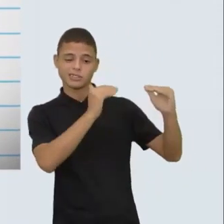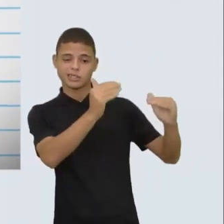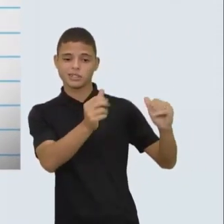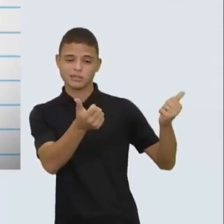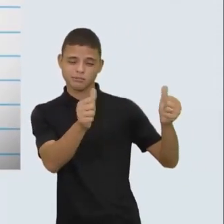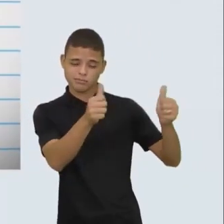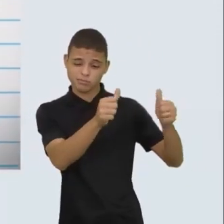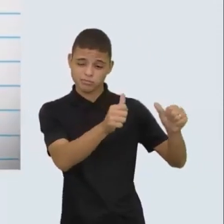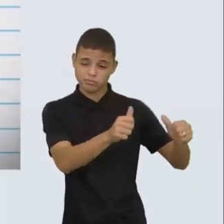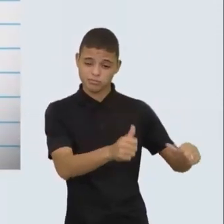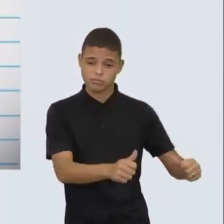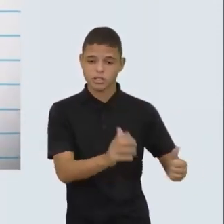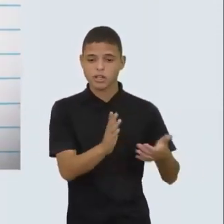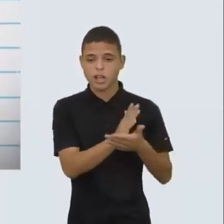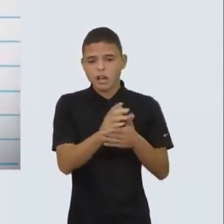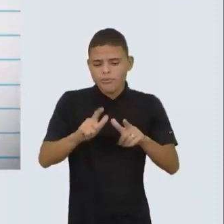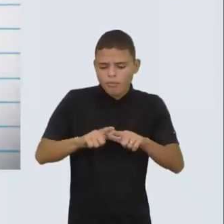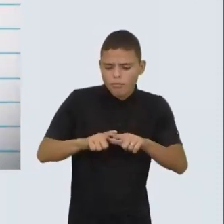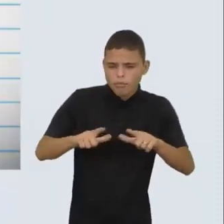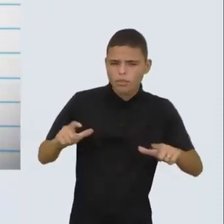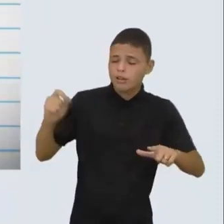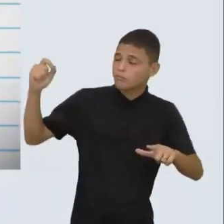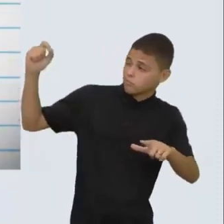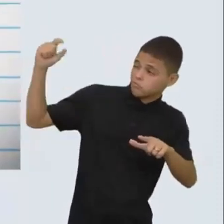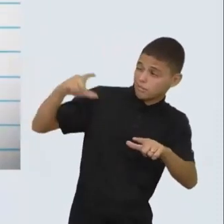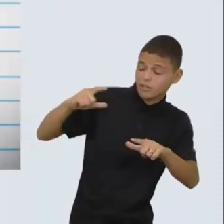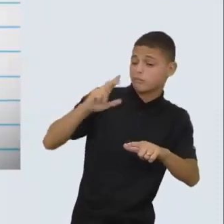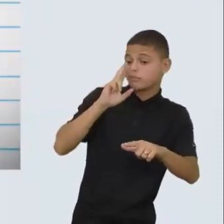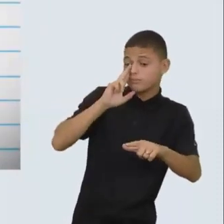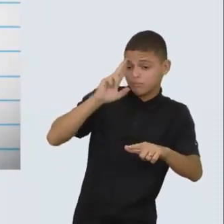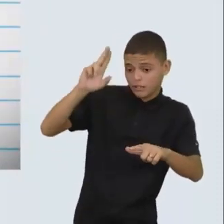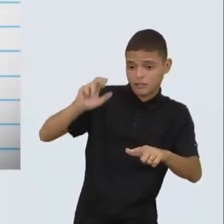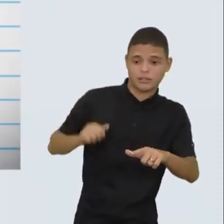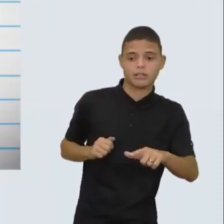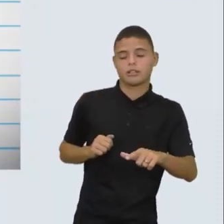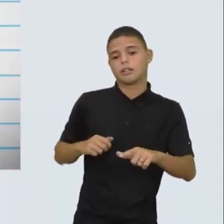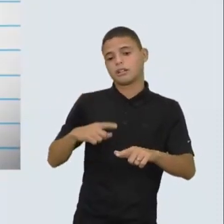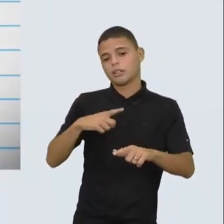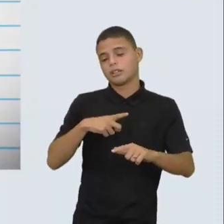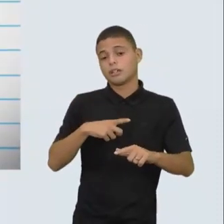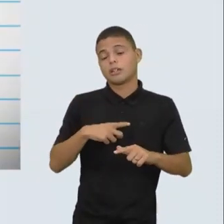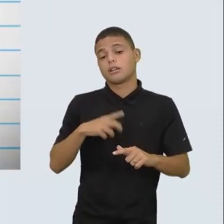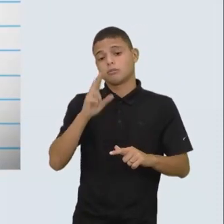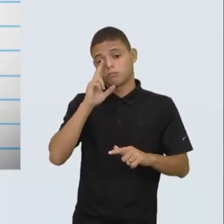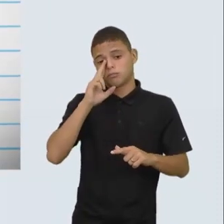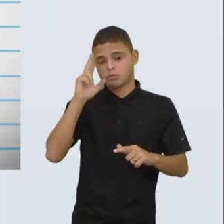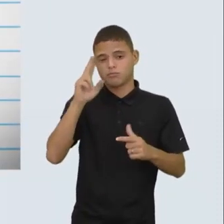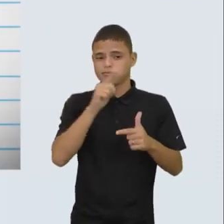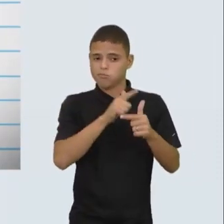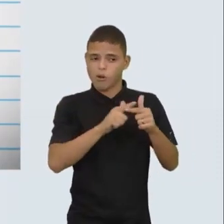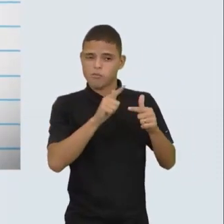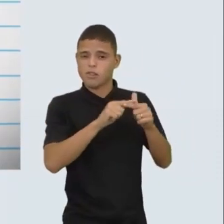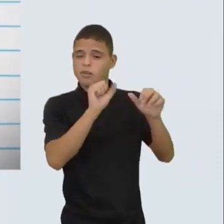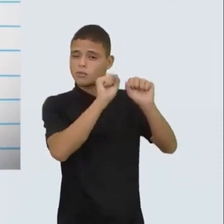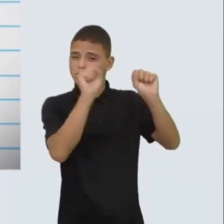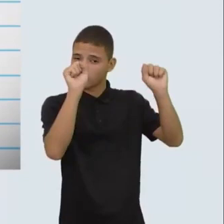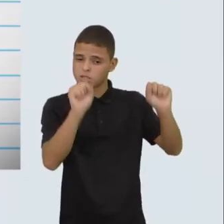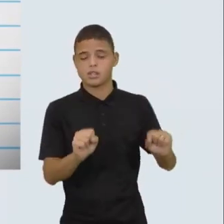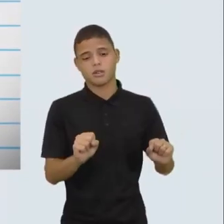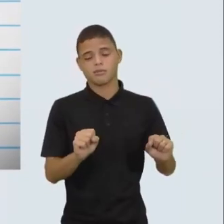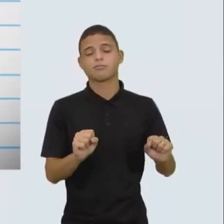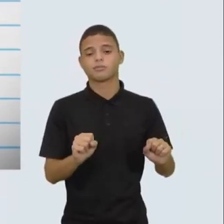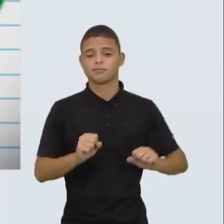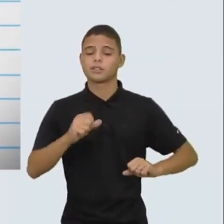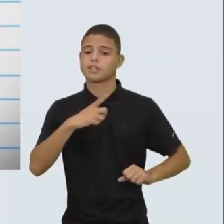ambiental causada nos espaços áridos, semiáridos e subúmidos secos, que compromete seriamente os sistemas produtivos dessas áreas.